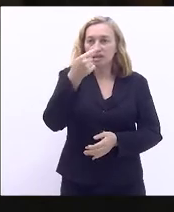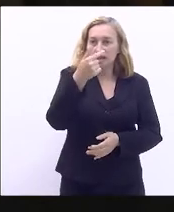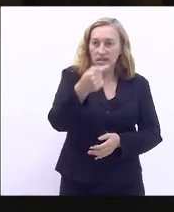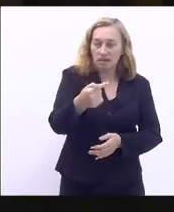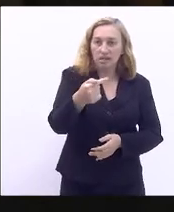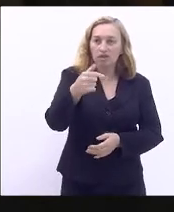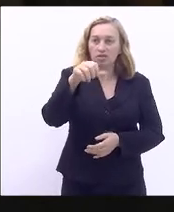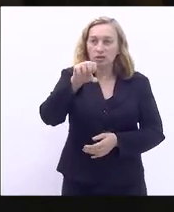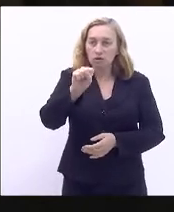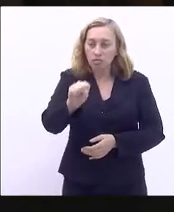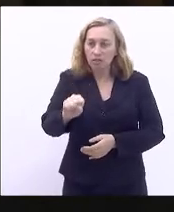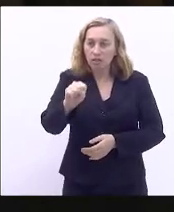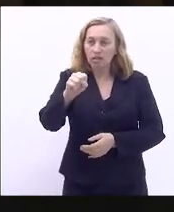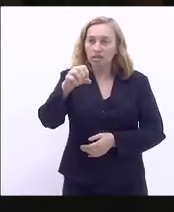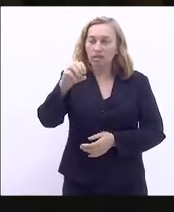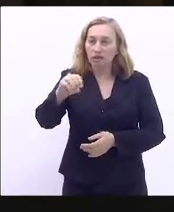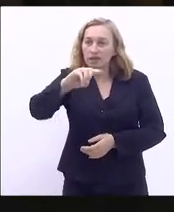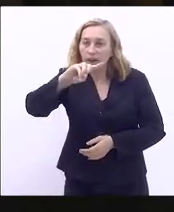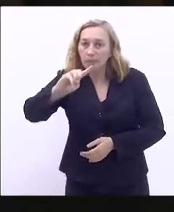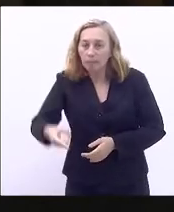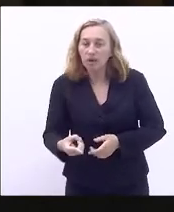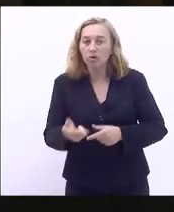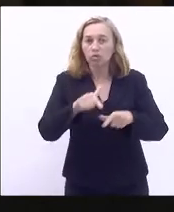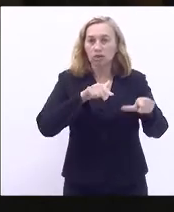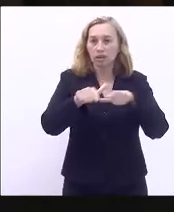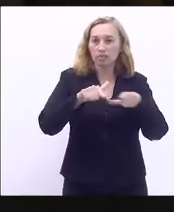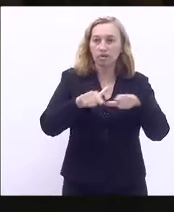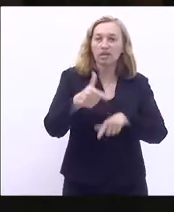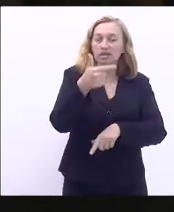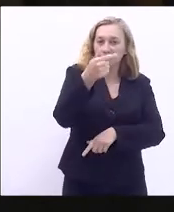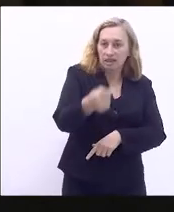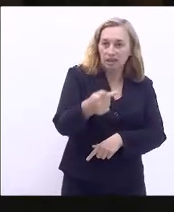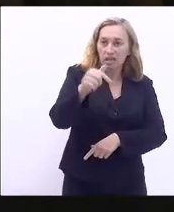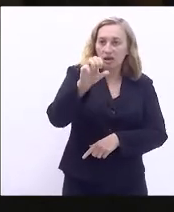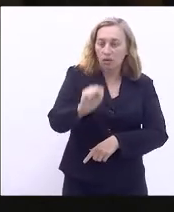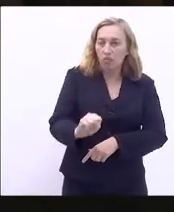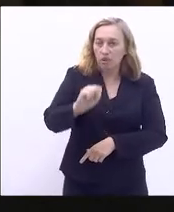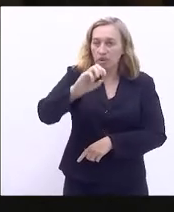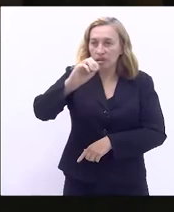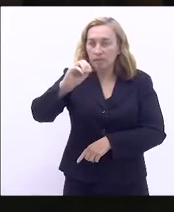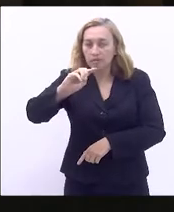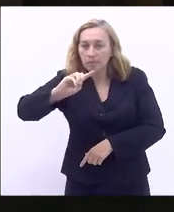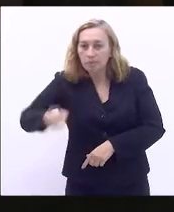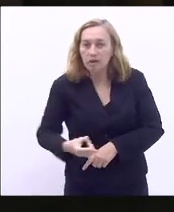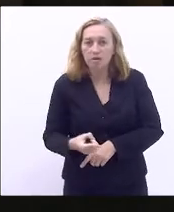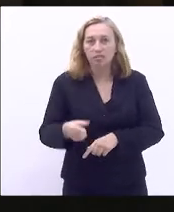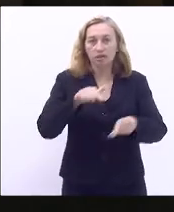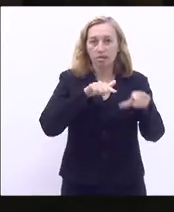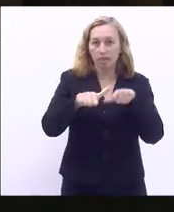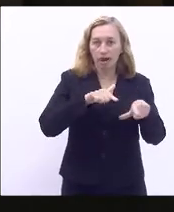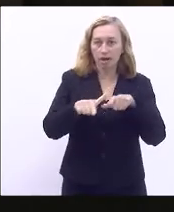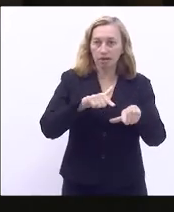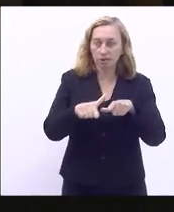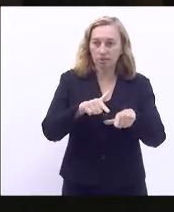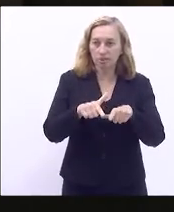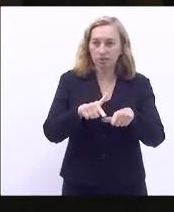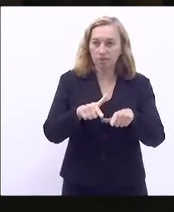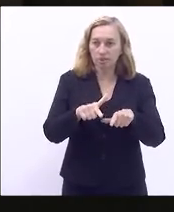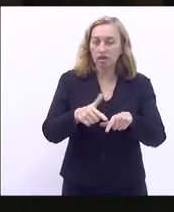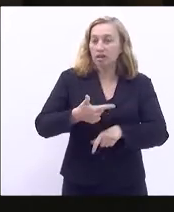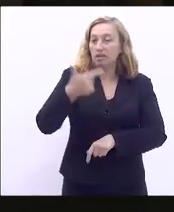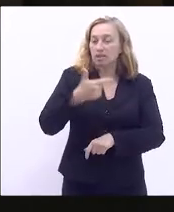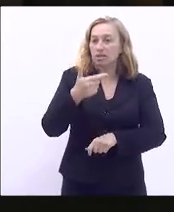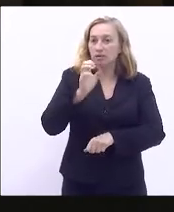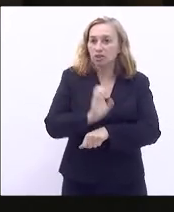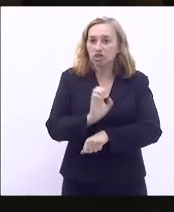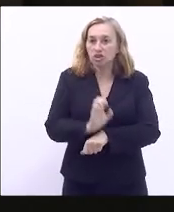780 mil empregos. 780 mil empregos. Éramos o segundo estado em